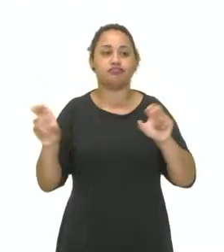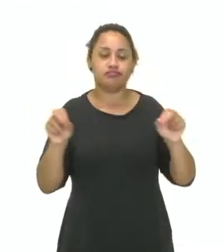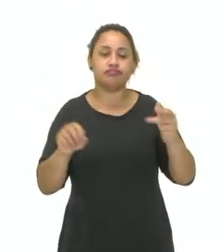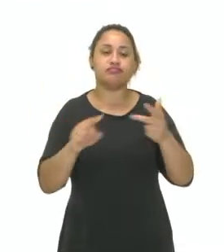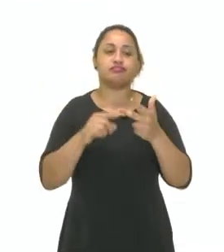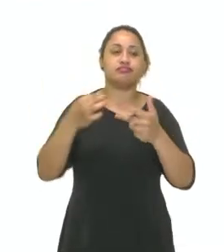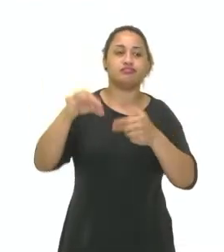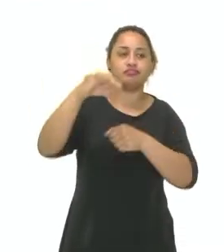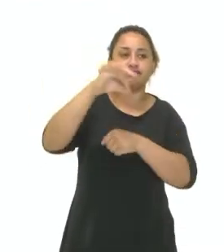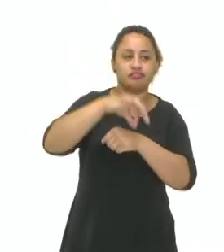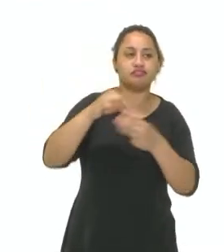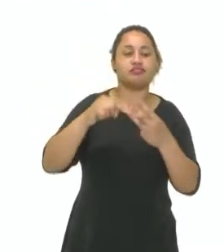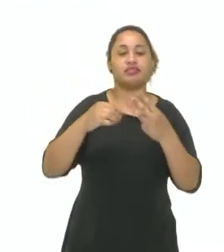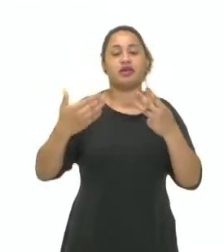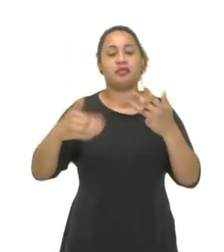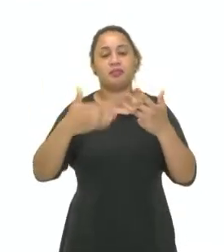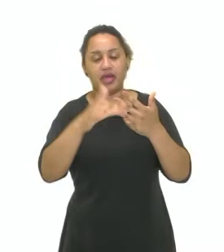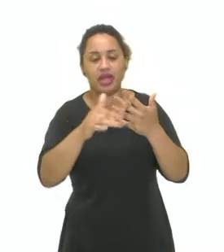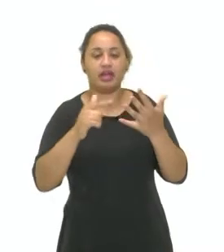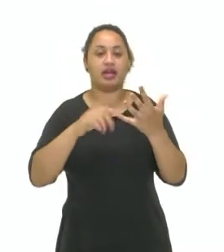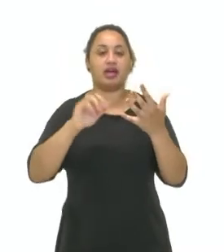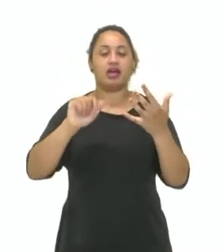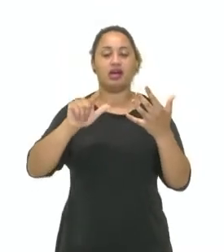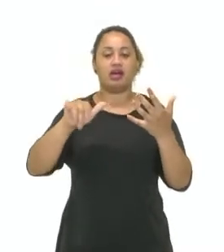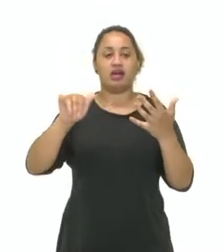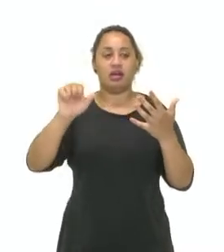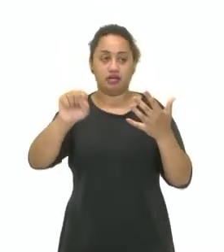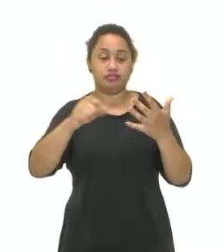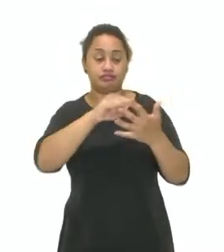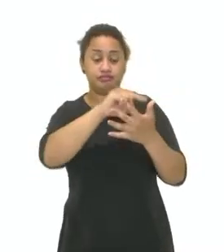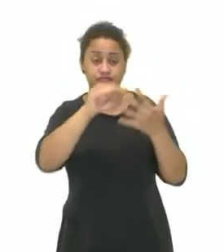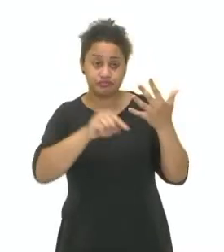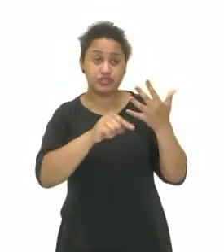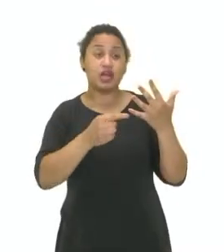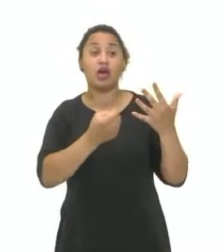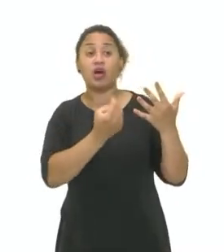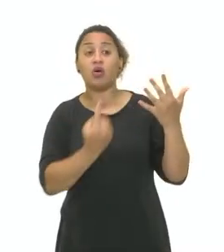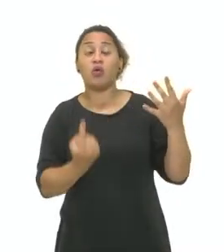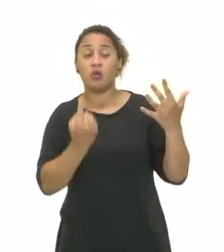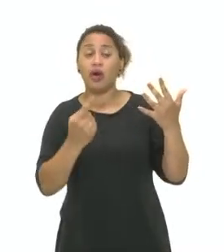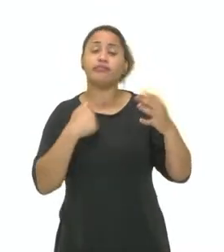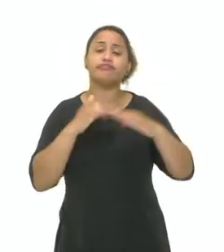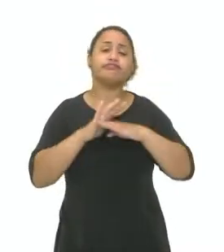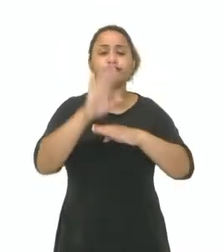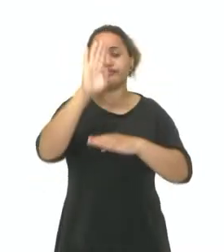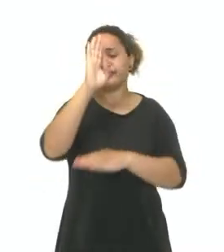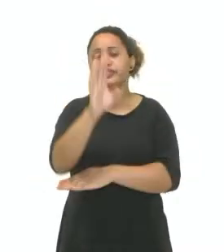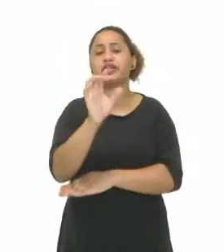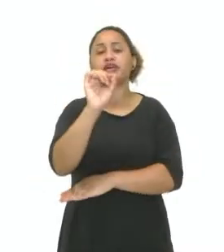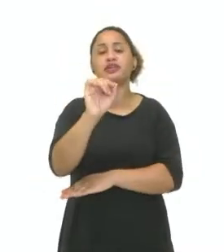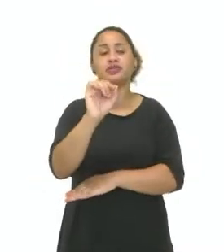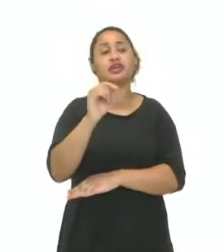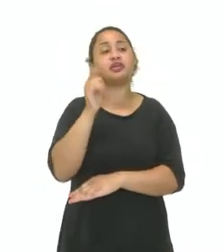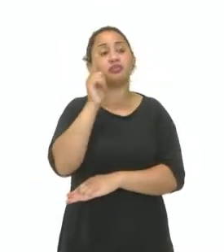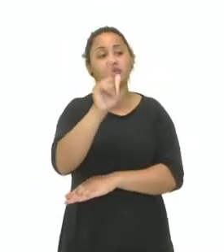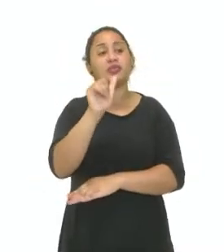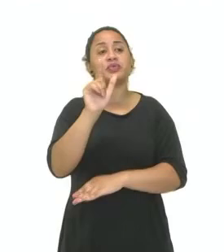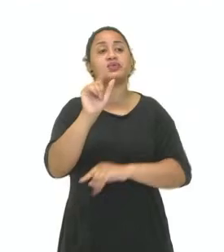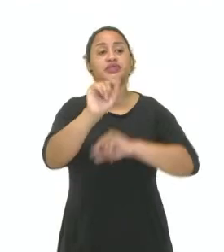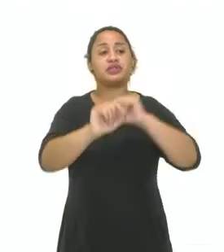insetos, peixes, algas. Dos grupos de seres vivos citados, qual deles contribui diretamente para a manutenção